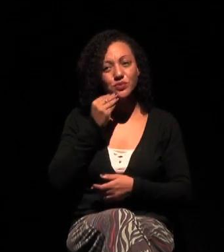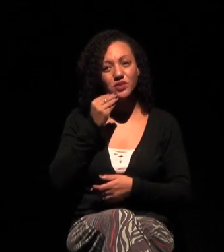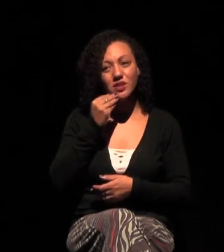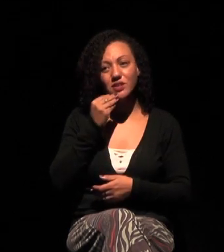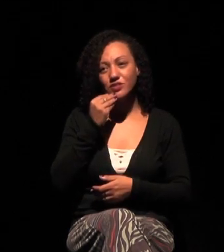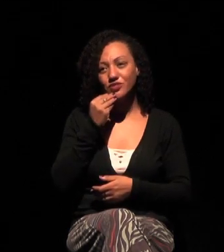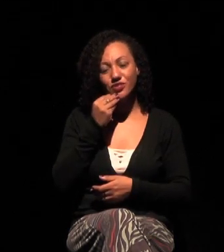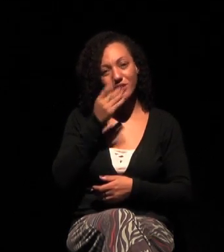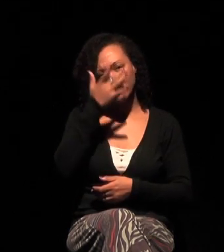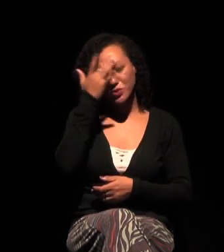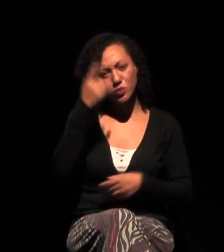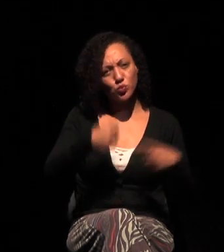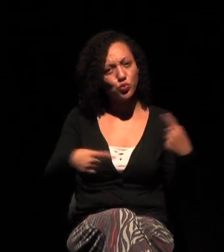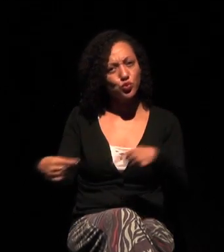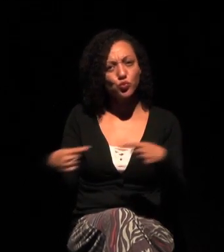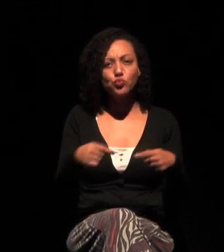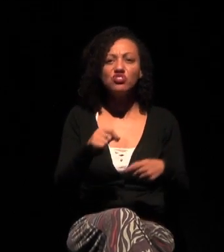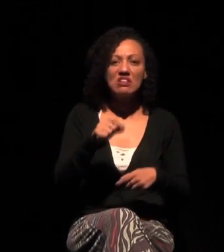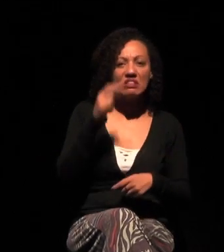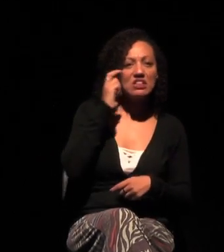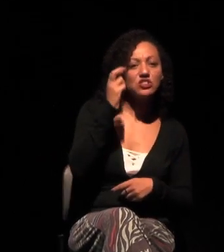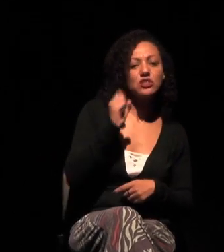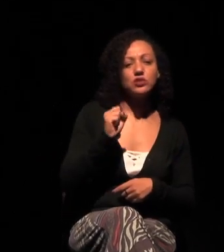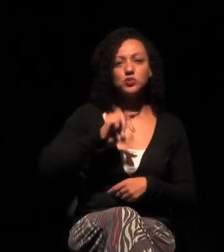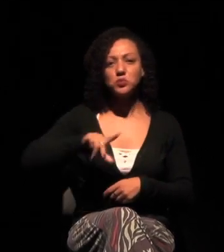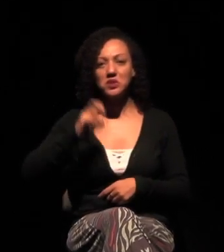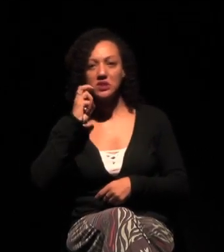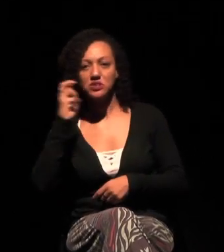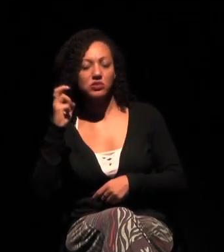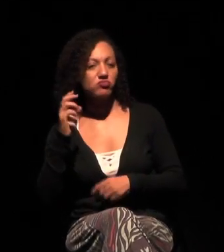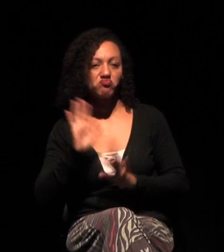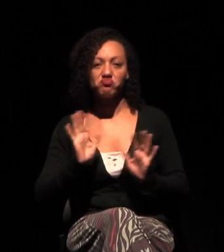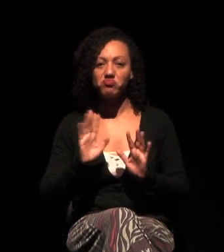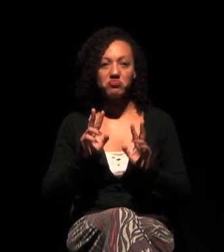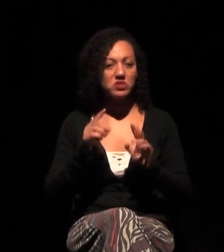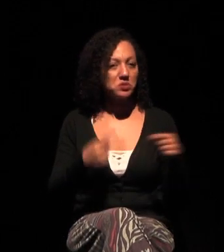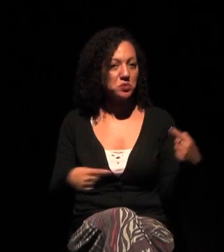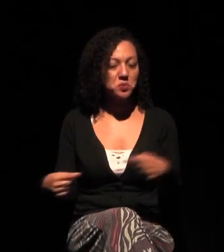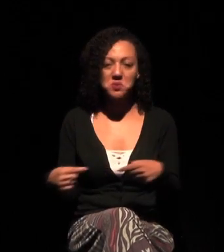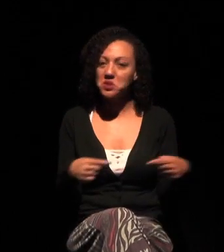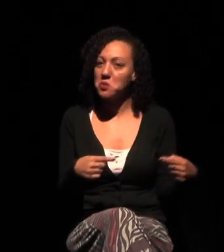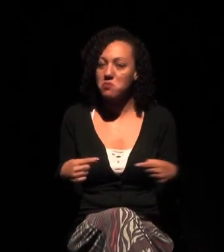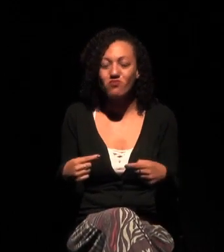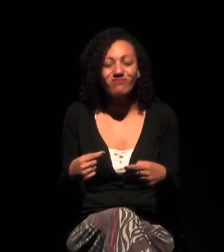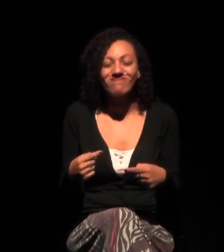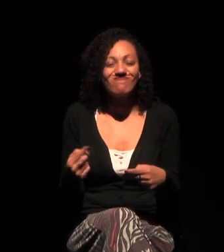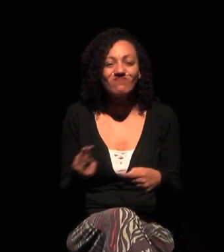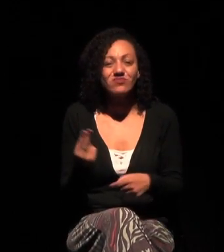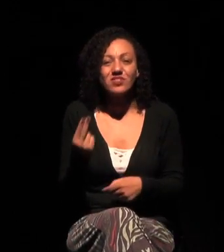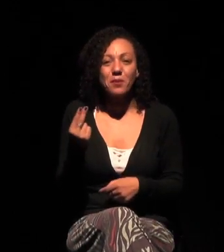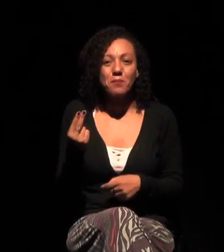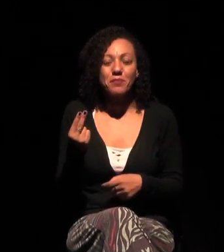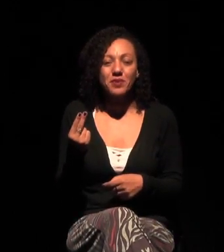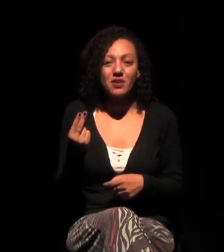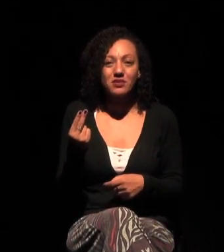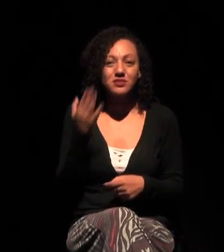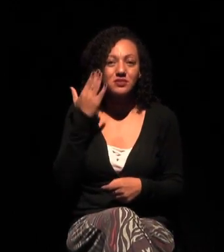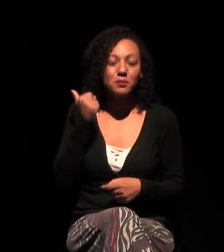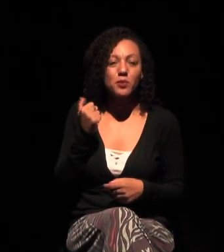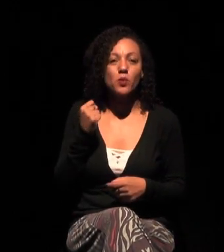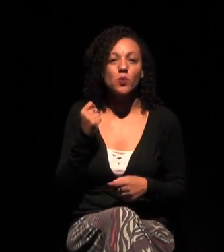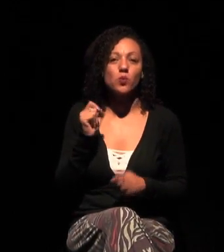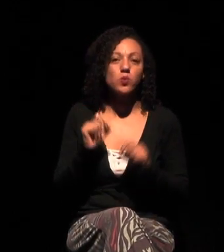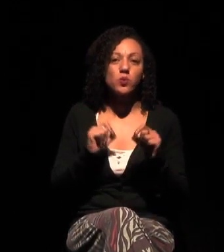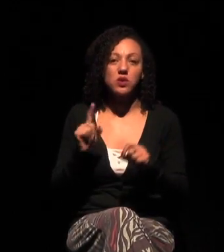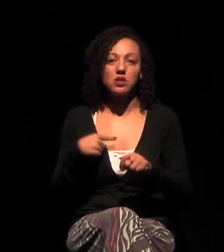discutido mas é porque ele não não mede o que a gente está fazendo a gente tá fazendo